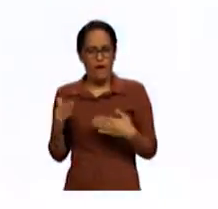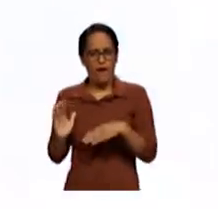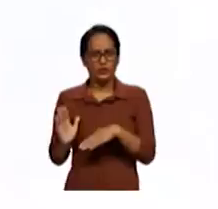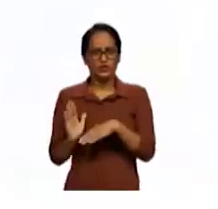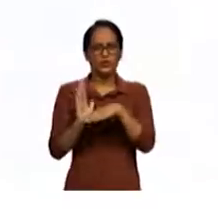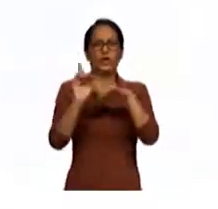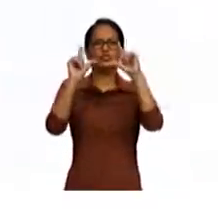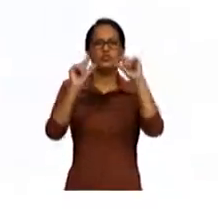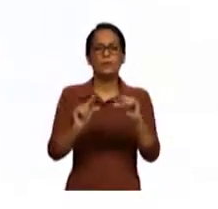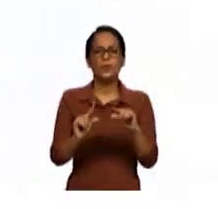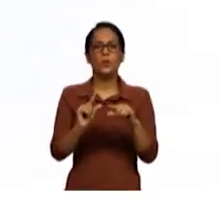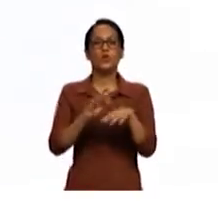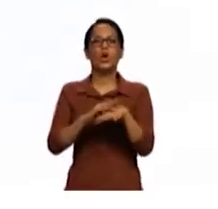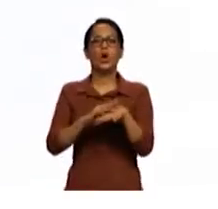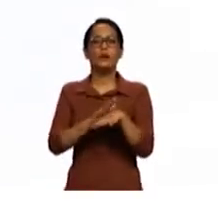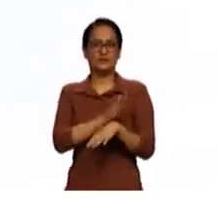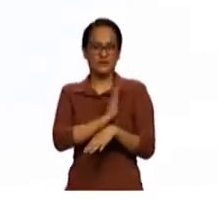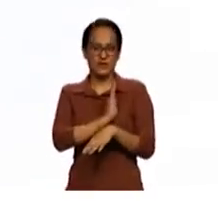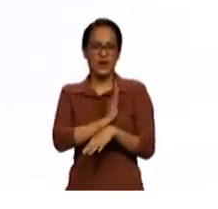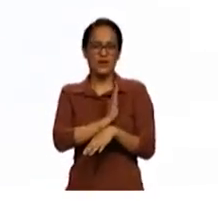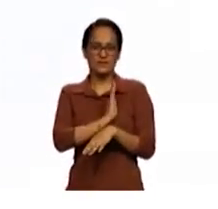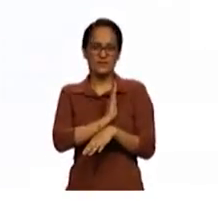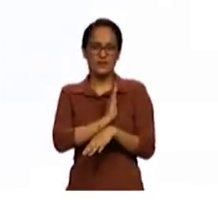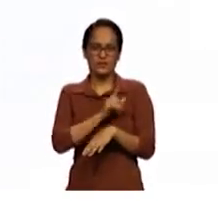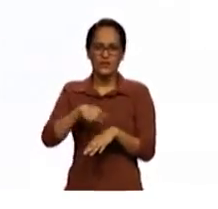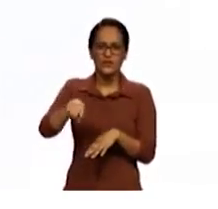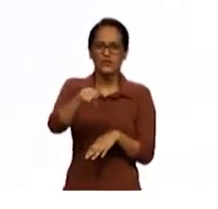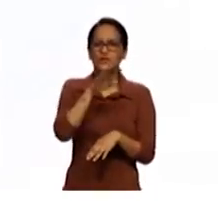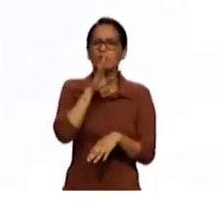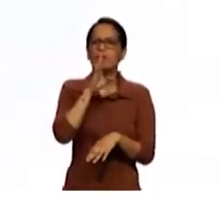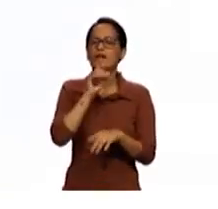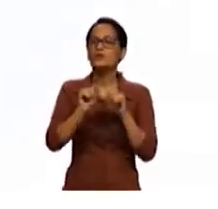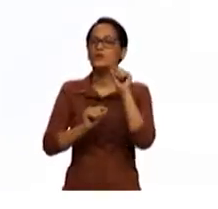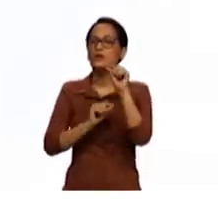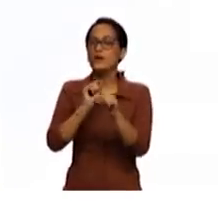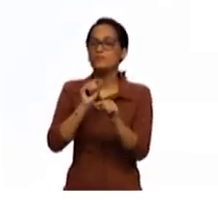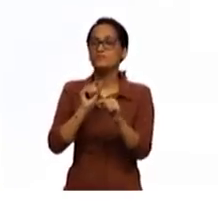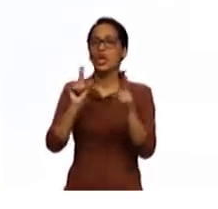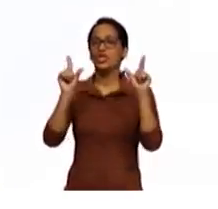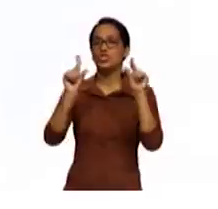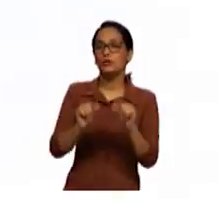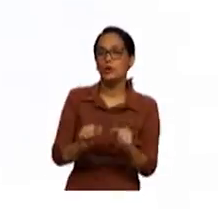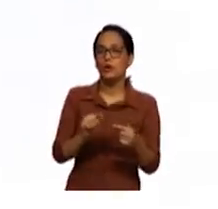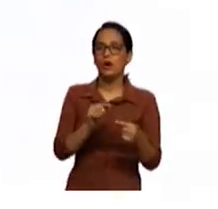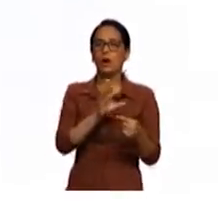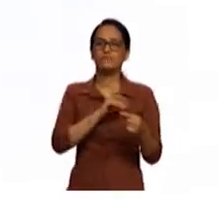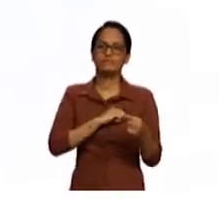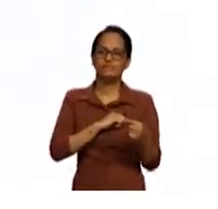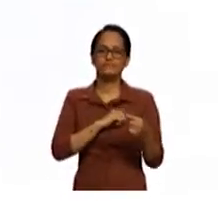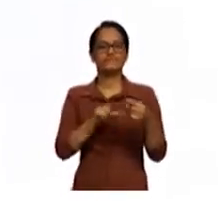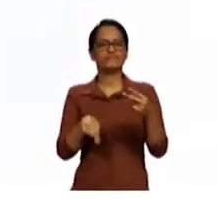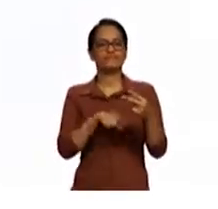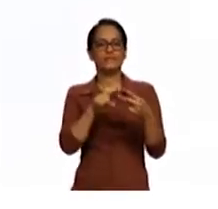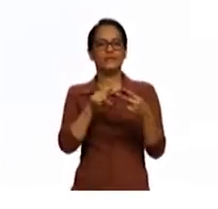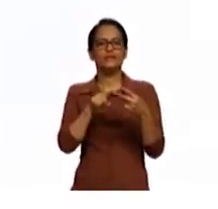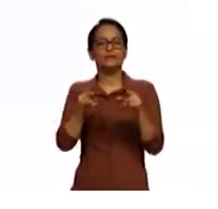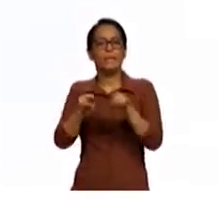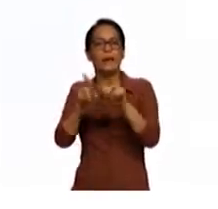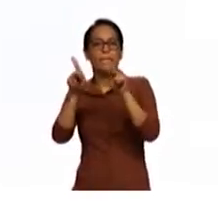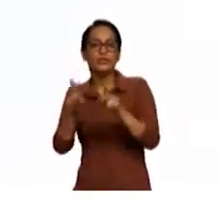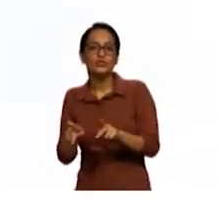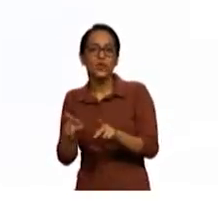bem conhecidos, aumentando, por exemplo, a tolerância a infartos em comparação com indivíduos